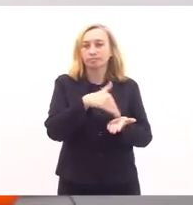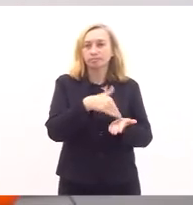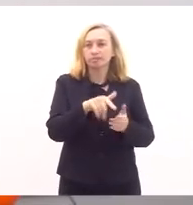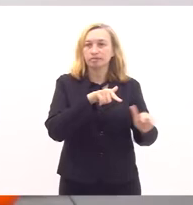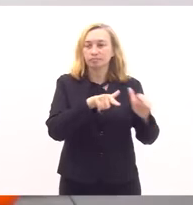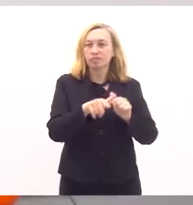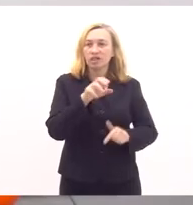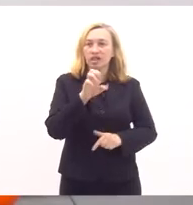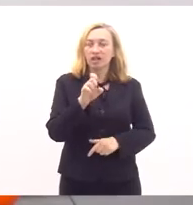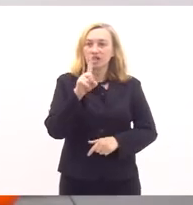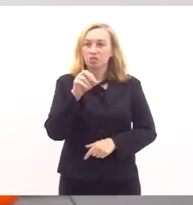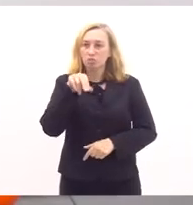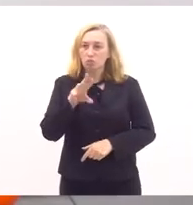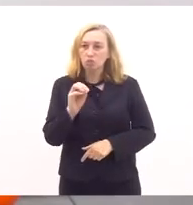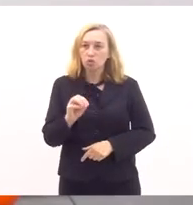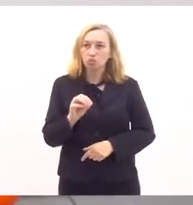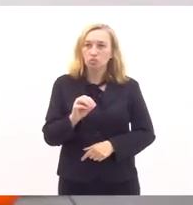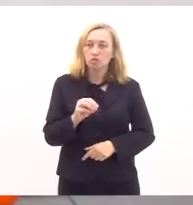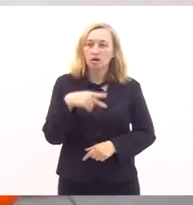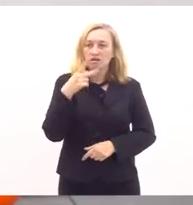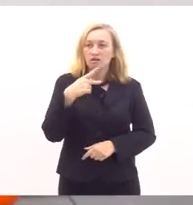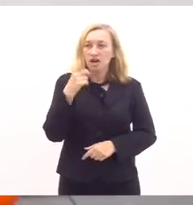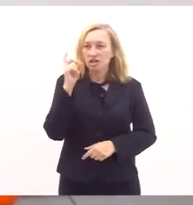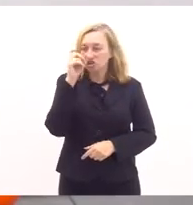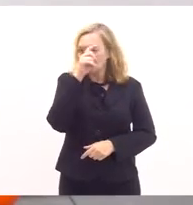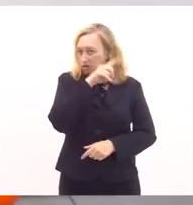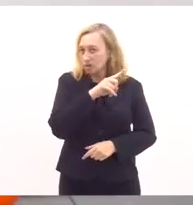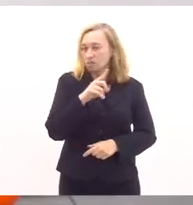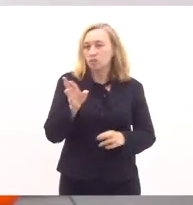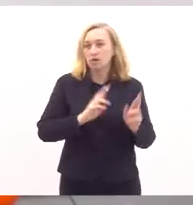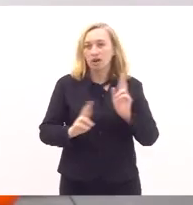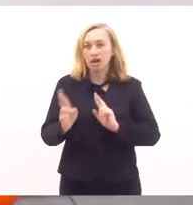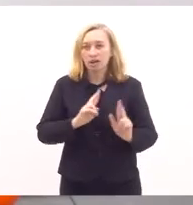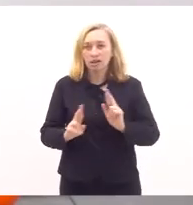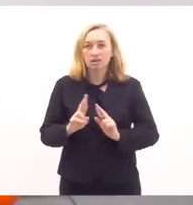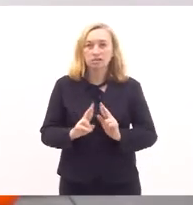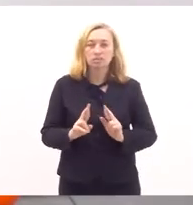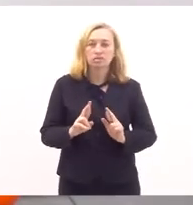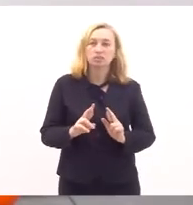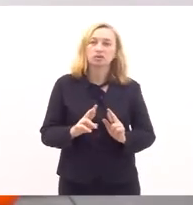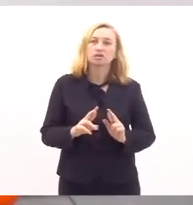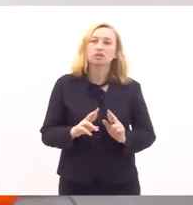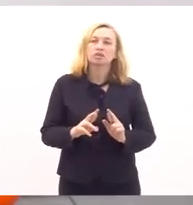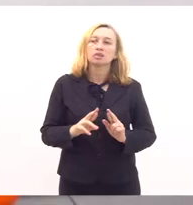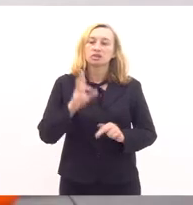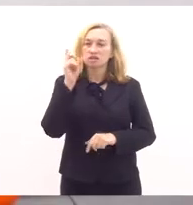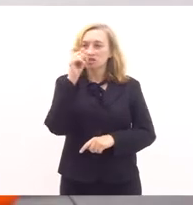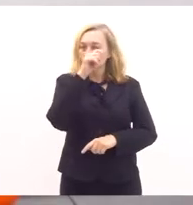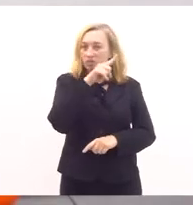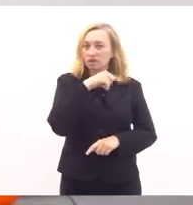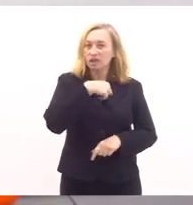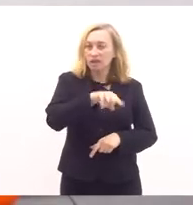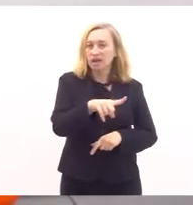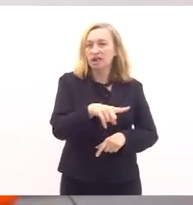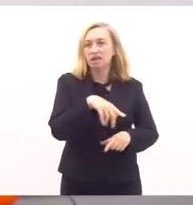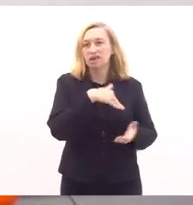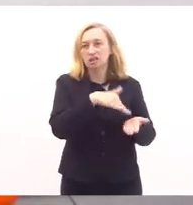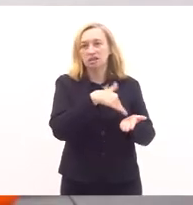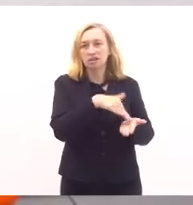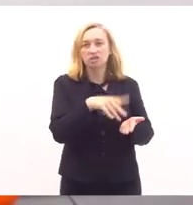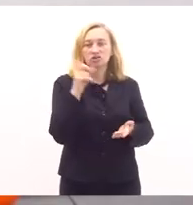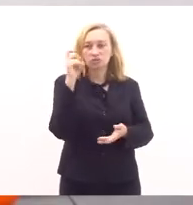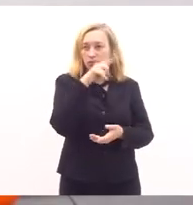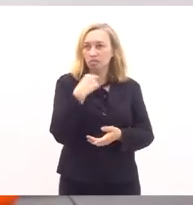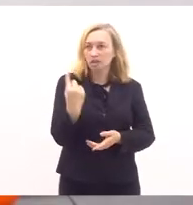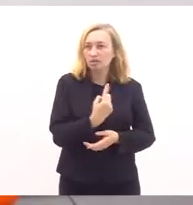Edmundo fez uma fala muito dura em relação a esse rodízio na Secretaria, dificultou para nós